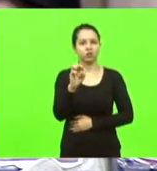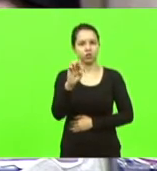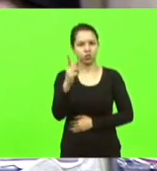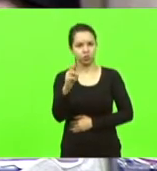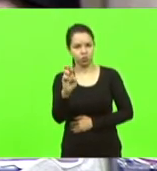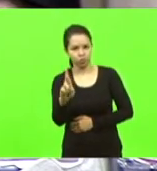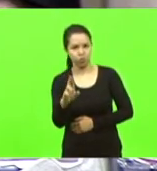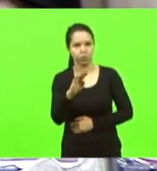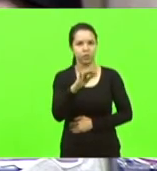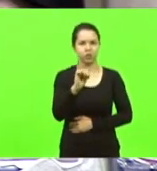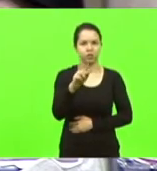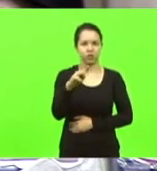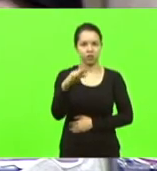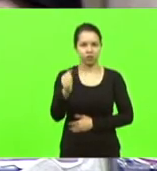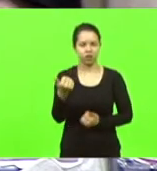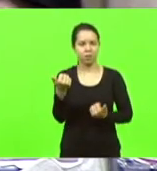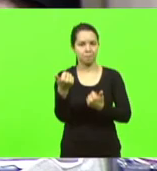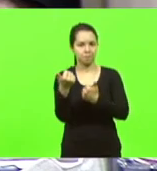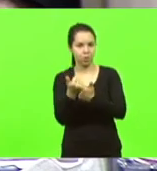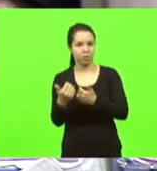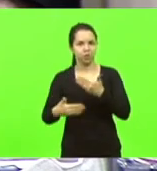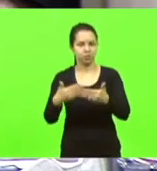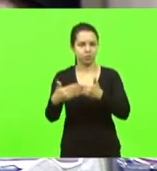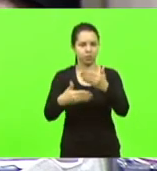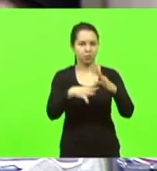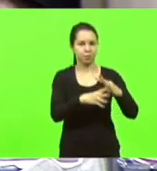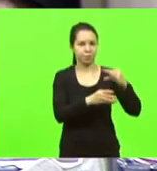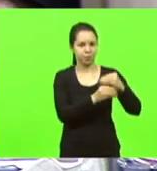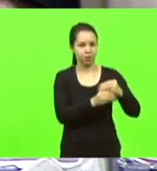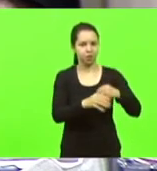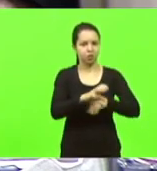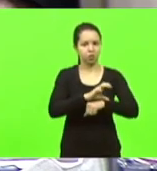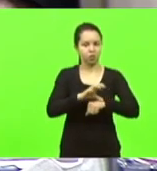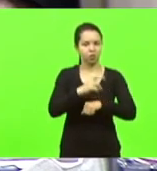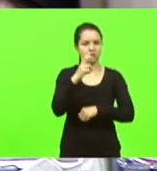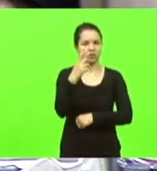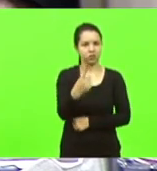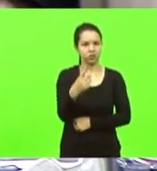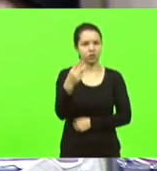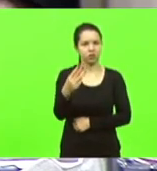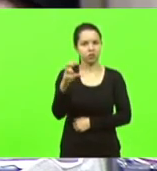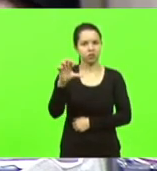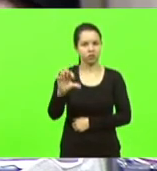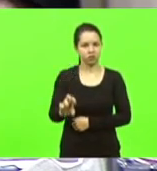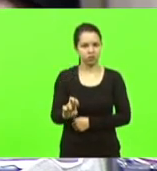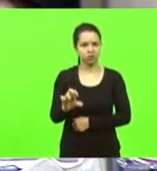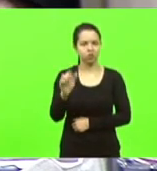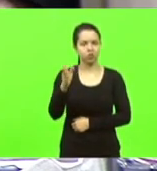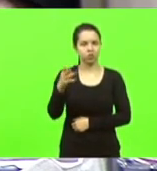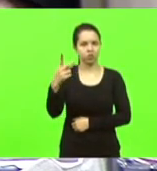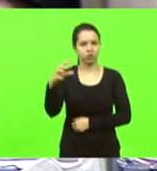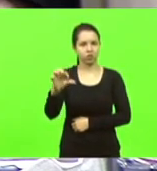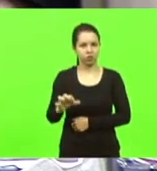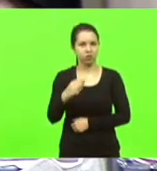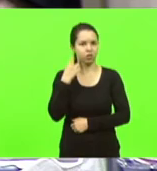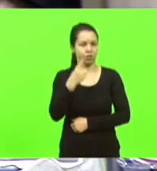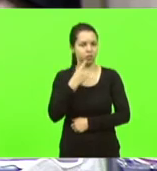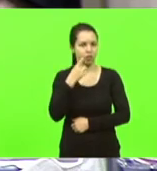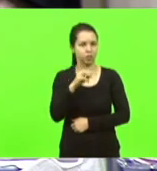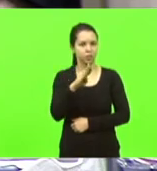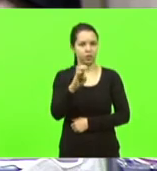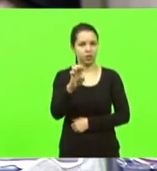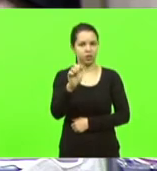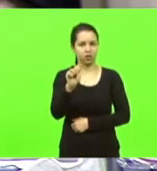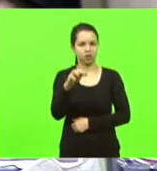pela tramitação e aprovação da proposta de o jornal número 135/2019 de autoria da deputada a Bia kicis a